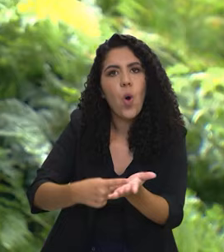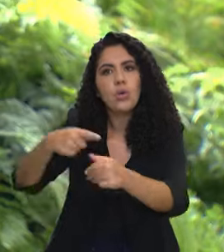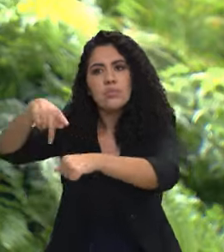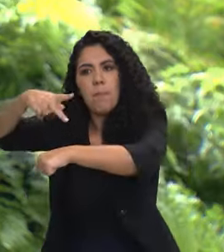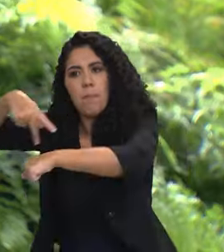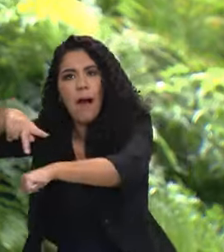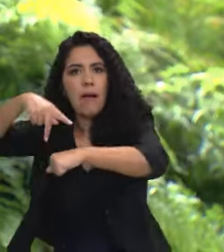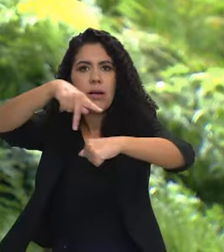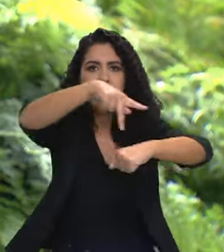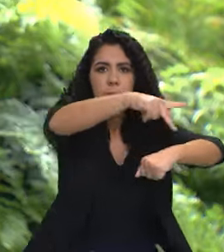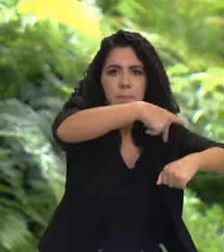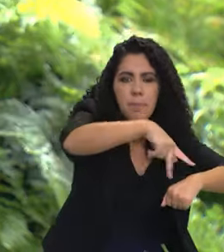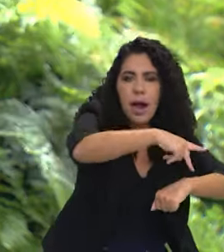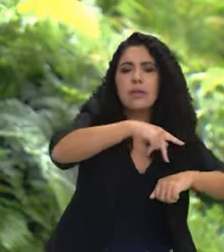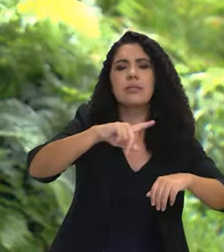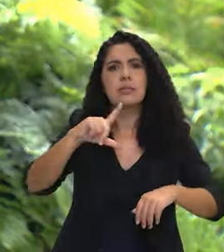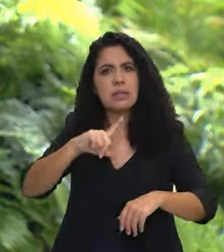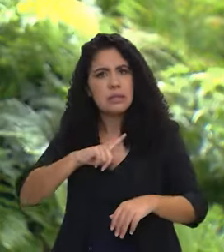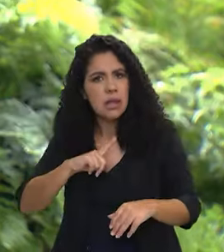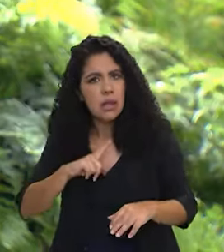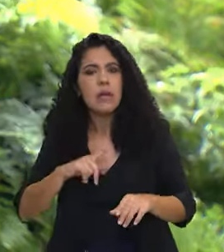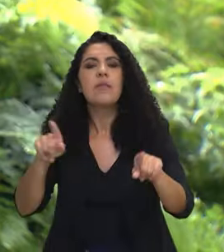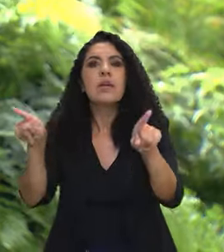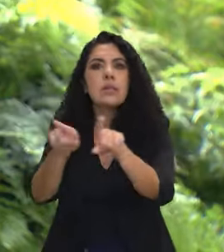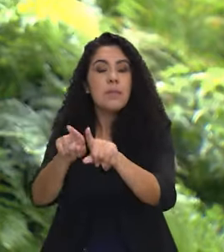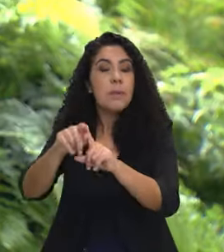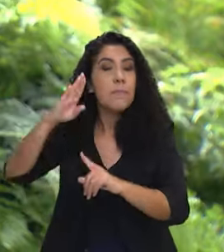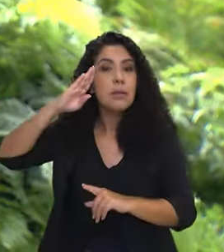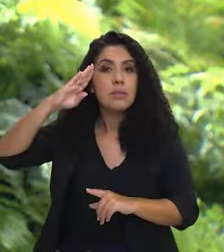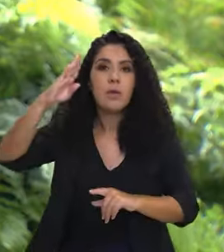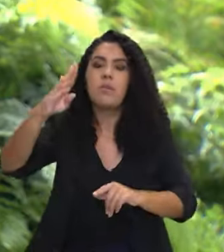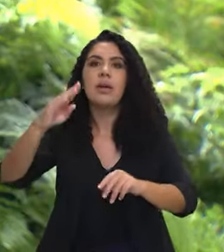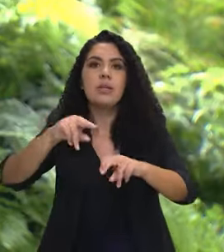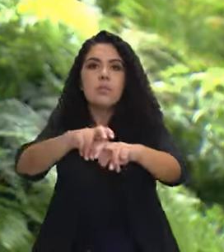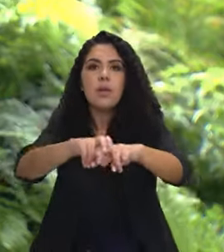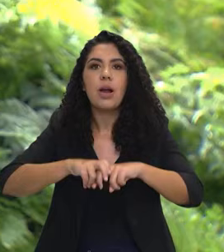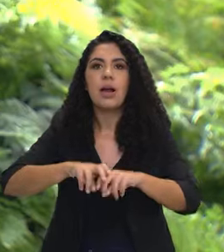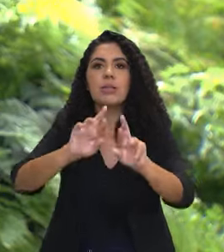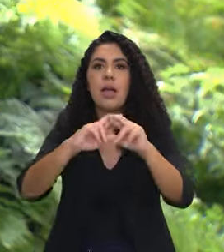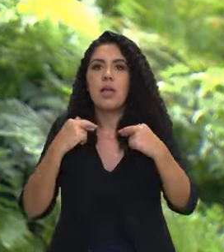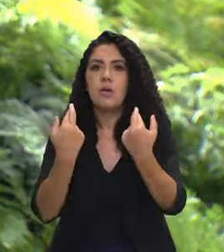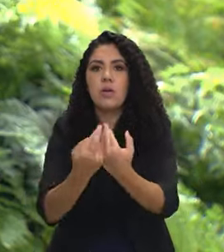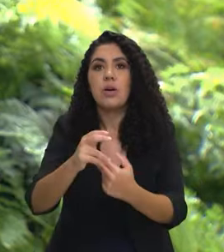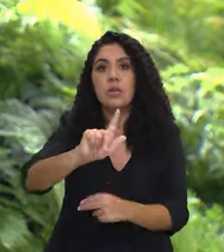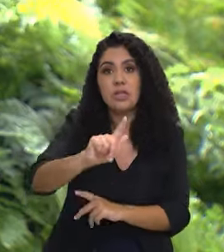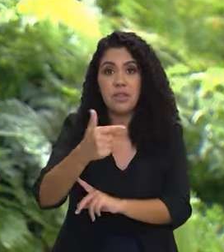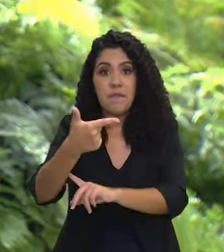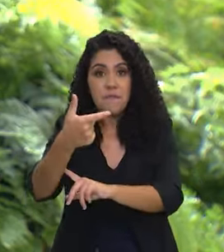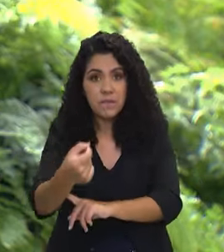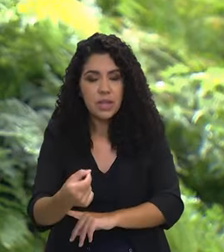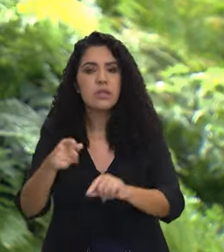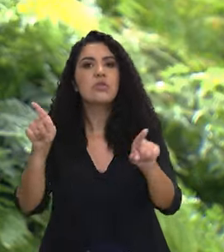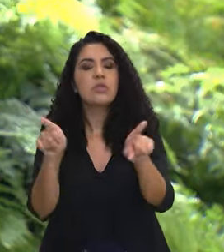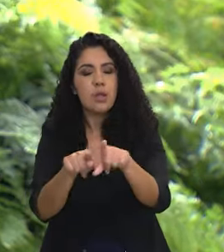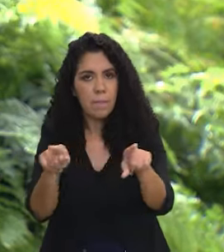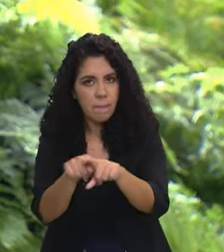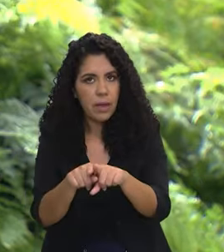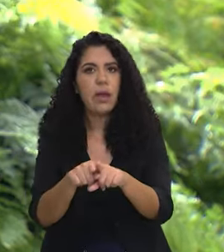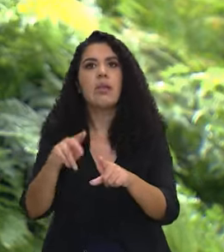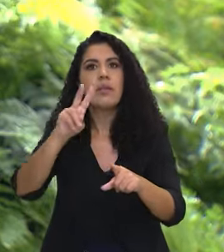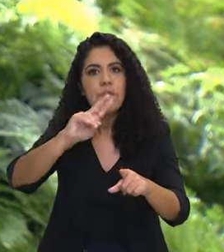querendo cooperar muito, muita atenção voltada para a presidência do G20, né? Que eu acho que isso é algo importante da gente conversar